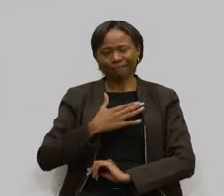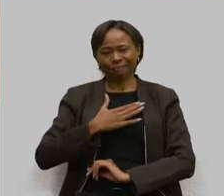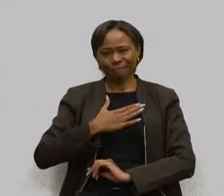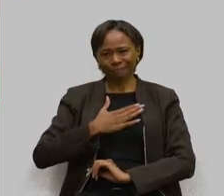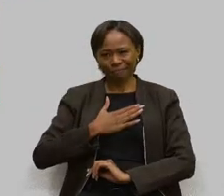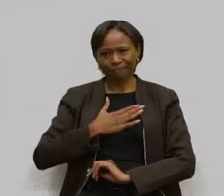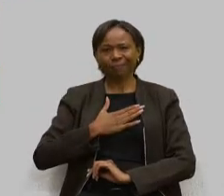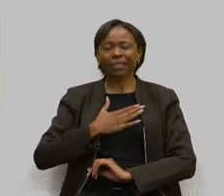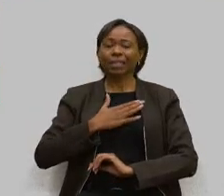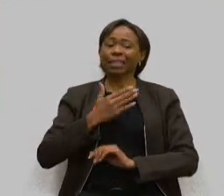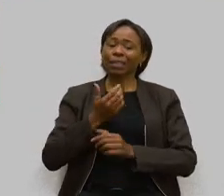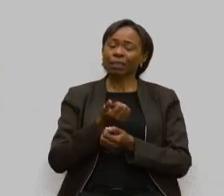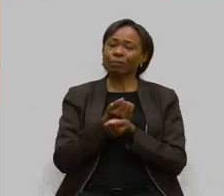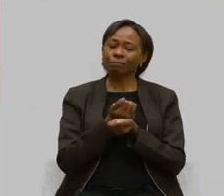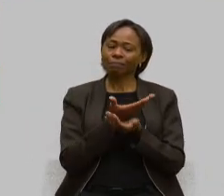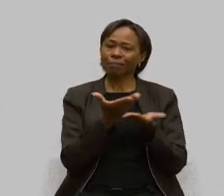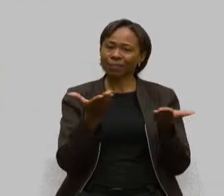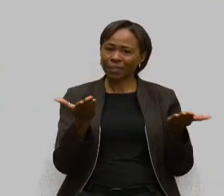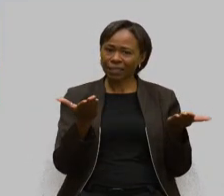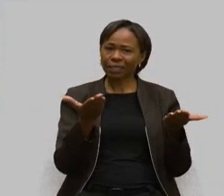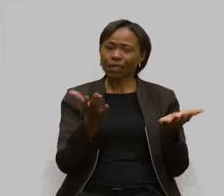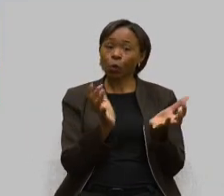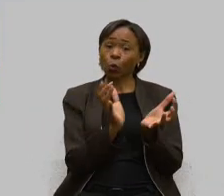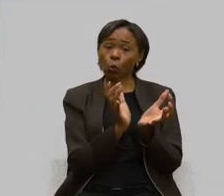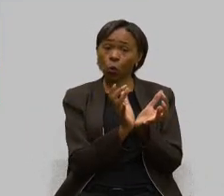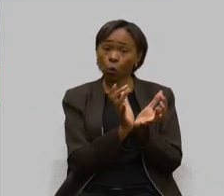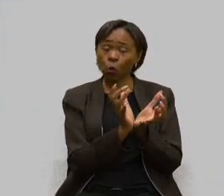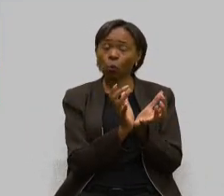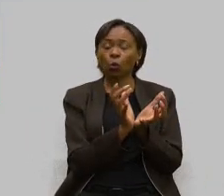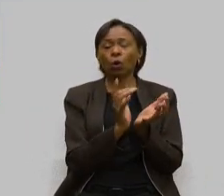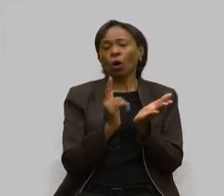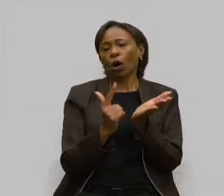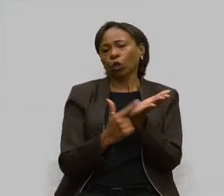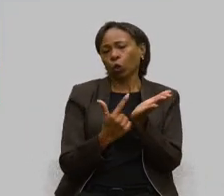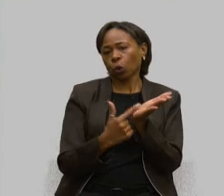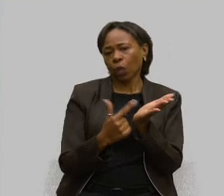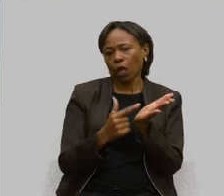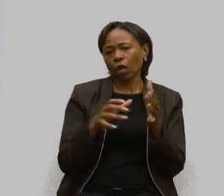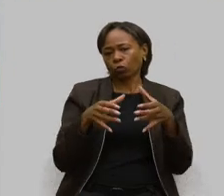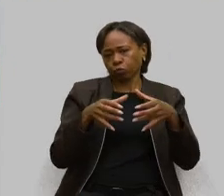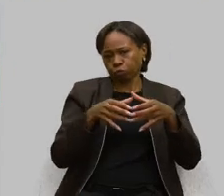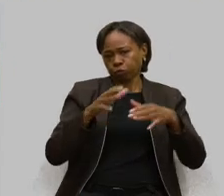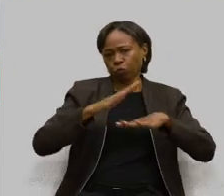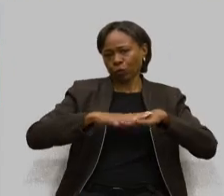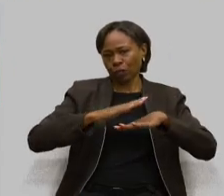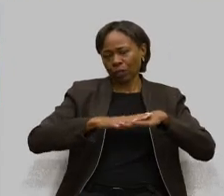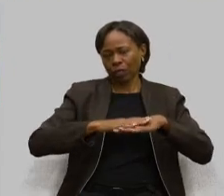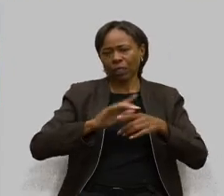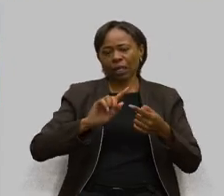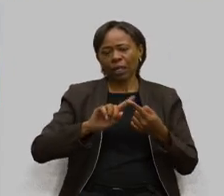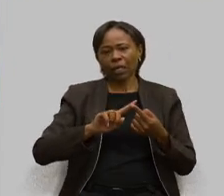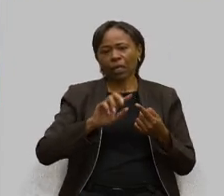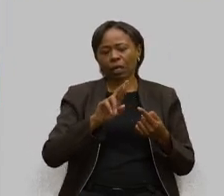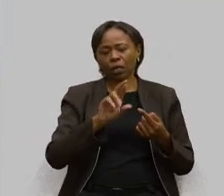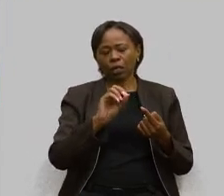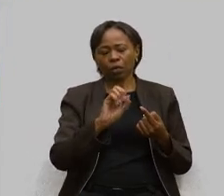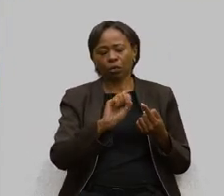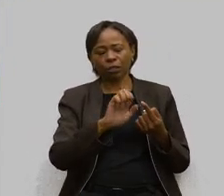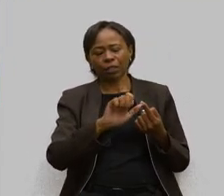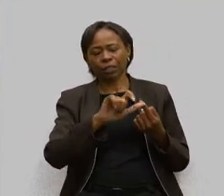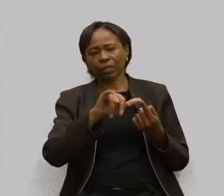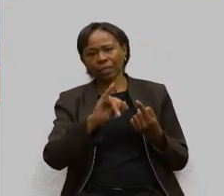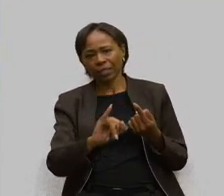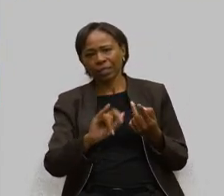a toda a equipe da coleção gentes né a gente tem duas representantes aqui a roselia Selma faltou Silvana